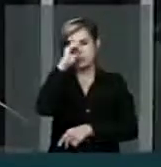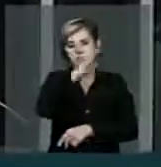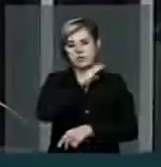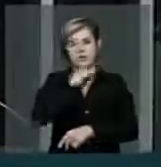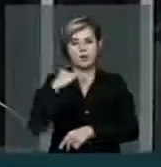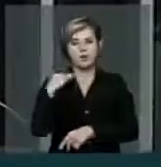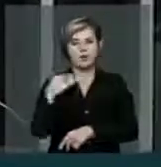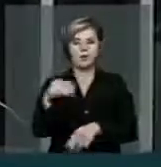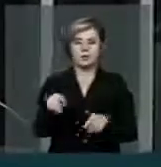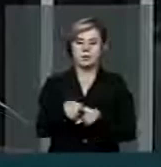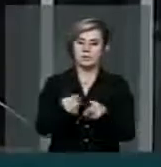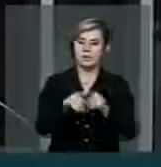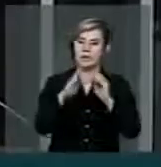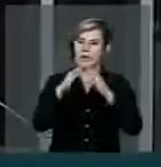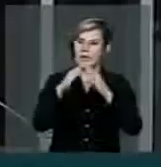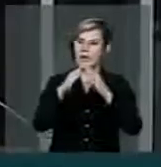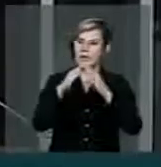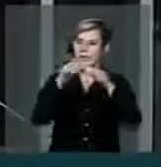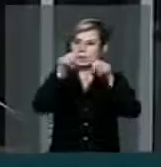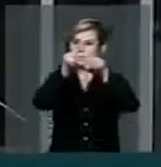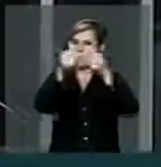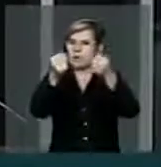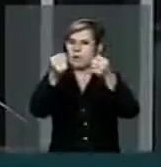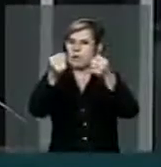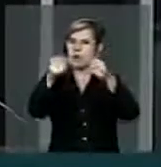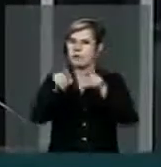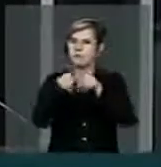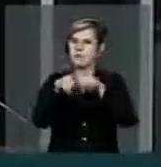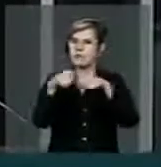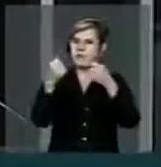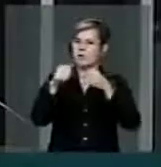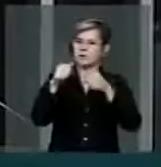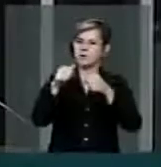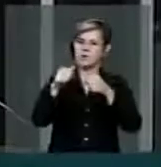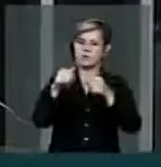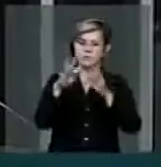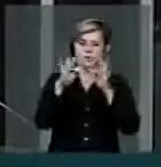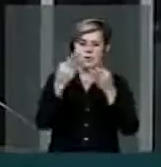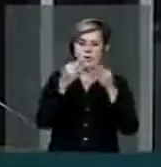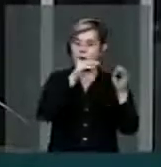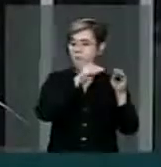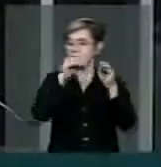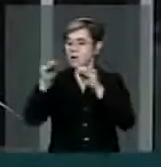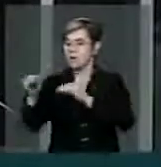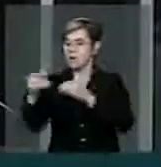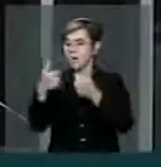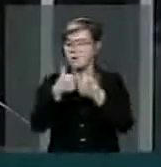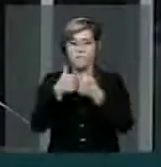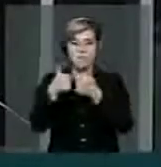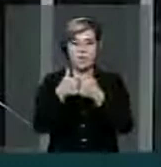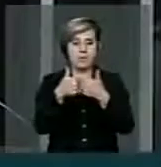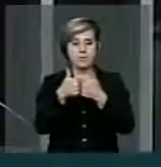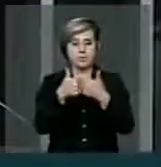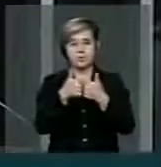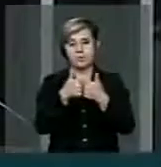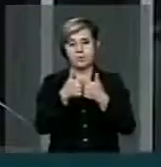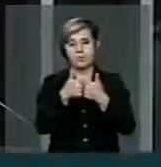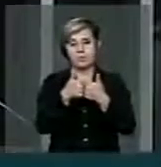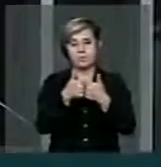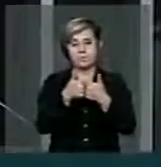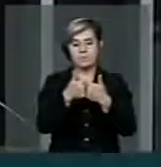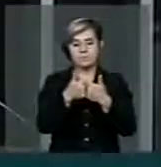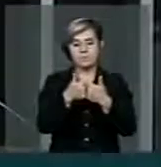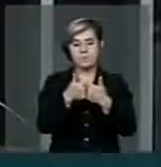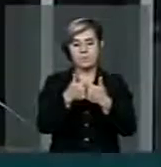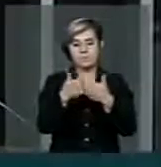Segundo, casas rachadas e necessidade de remoção compulsória devido à proximidade do leito da ferrovia e áreas